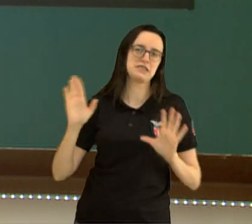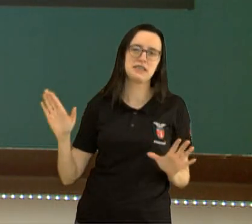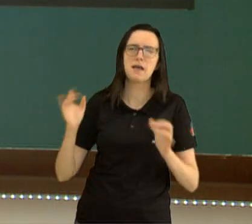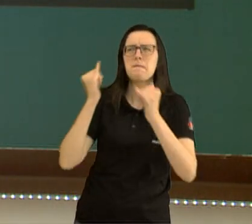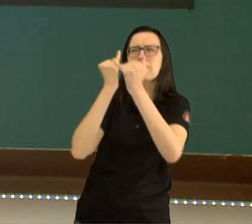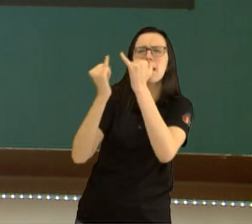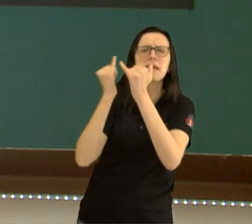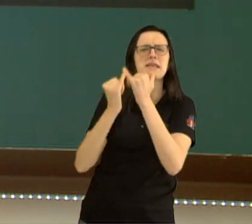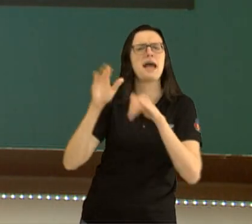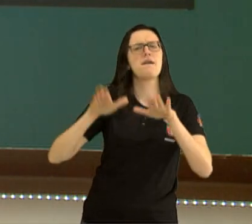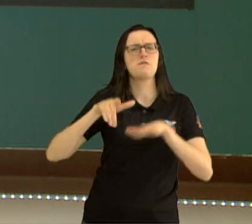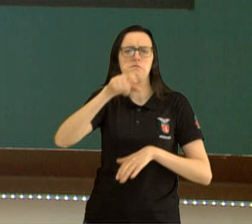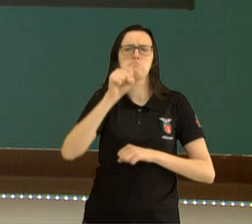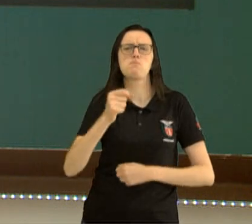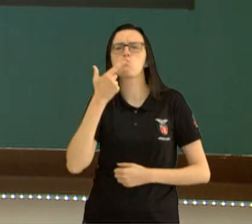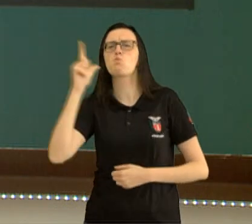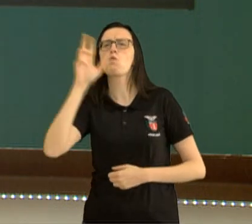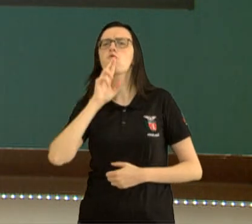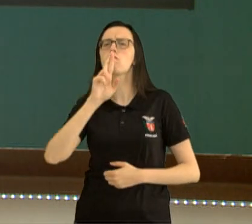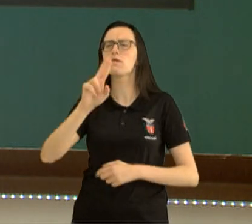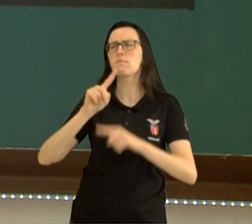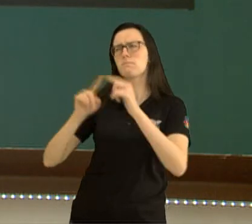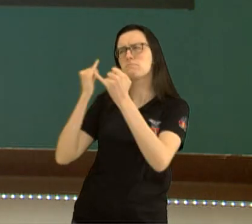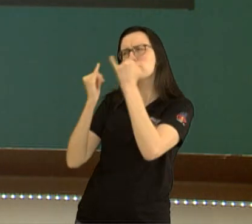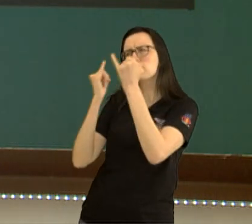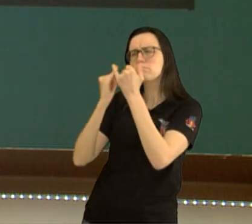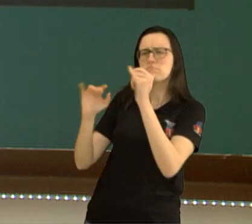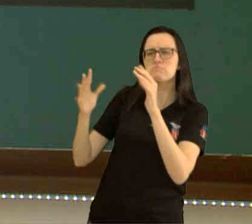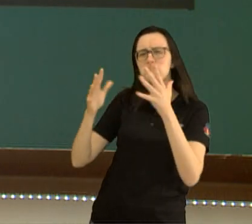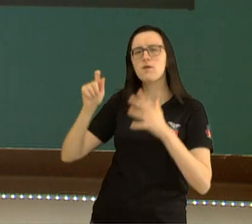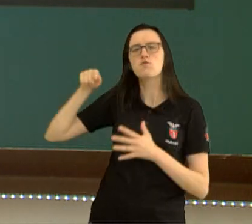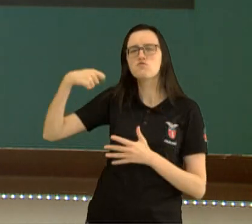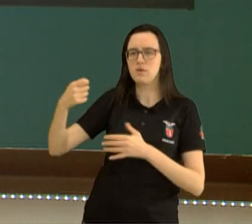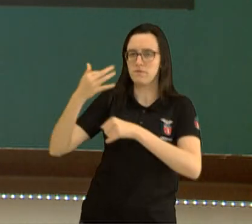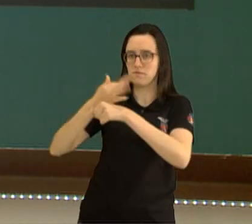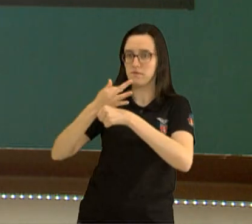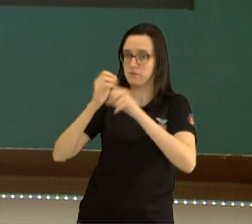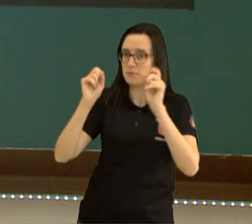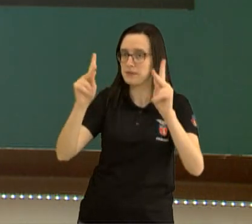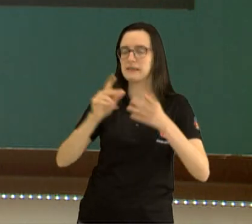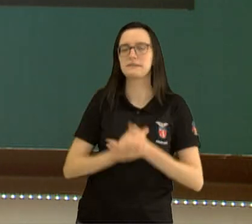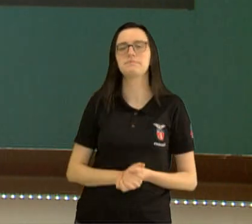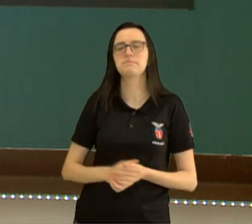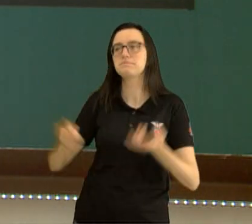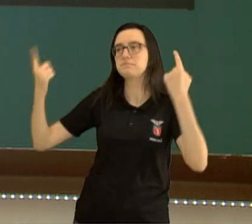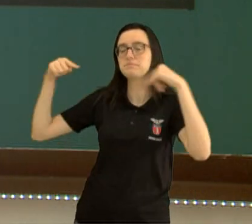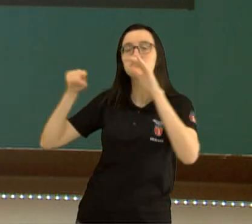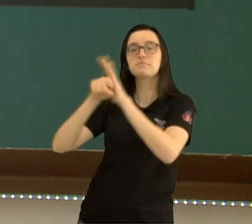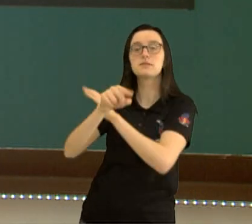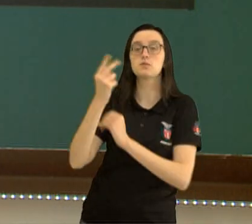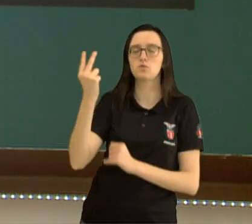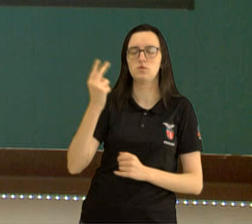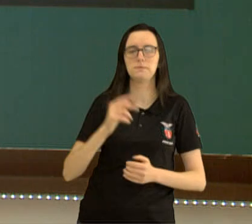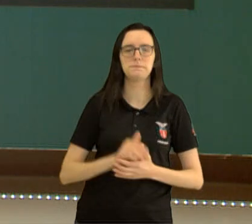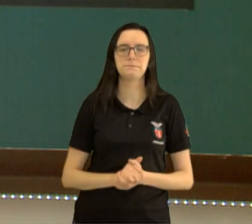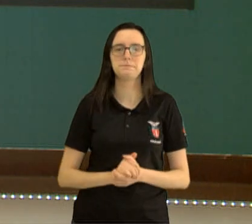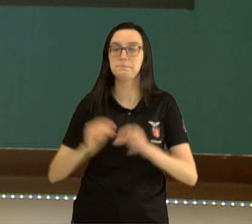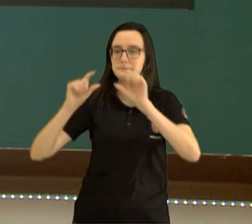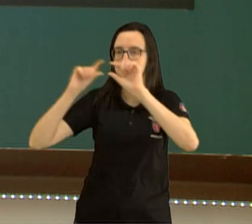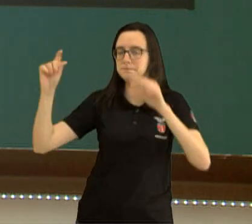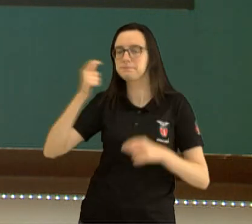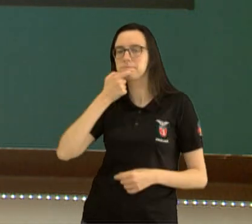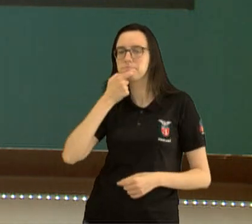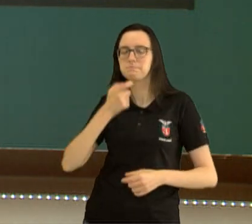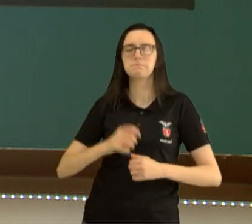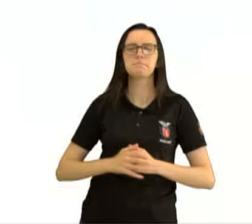alguma coisa que vocês tenham colocado em torno disso, de acordo com essa ideia, ok? Number 2. Do you always travel